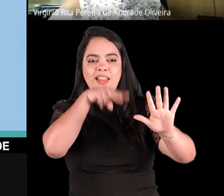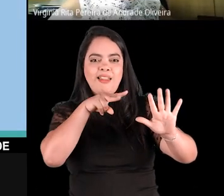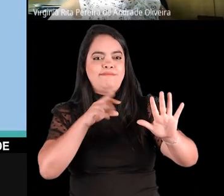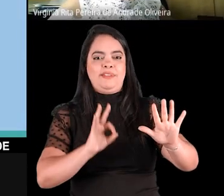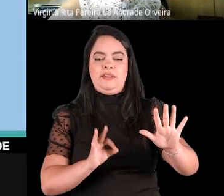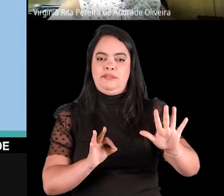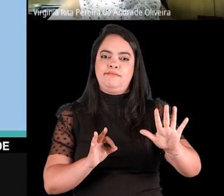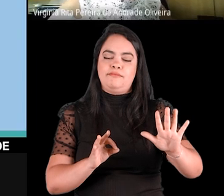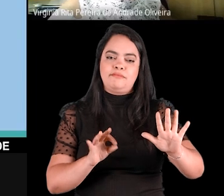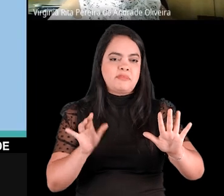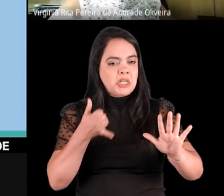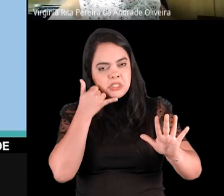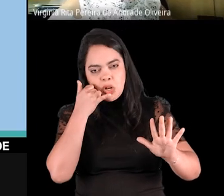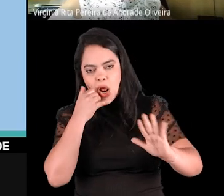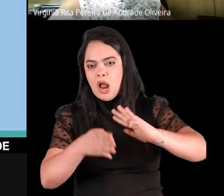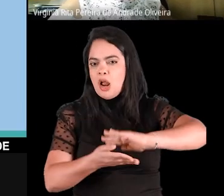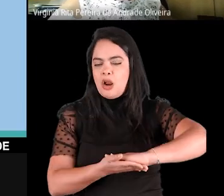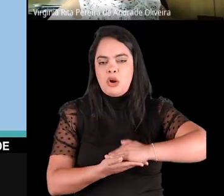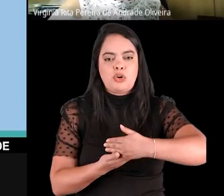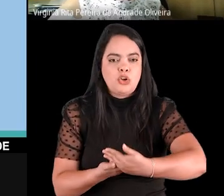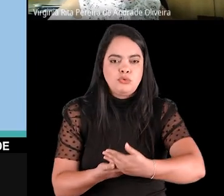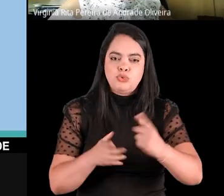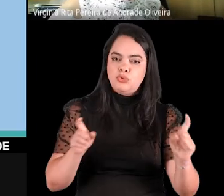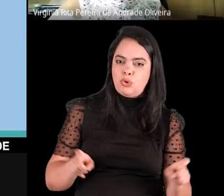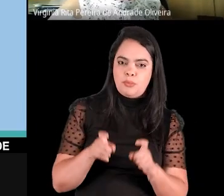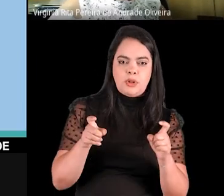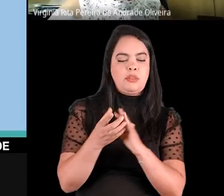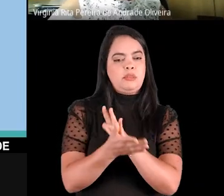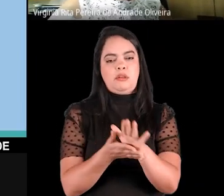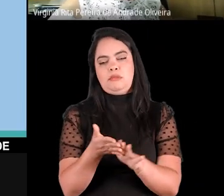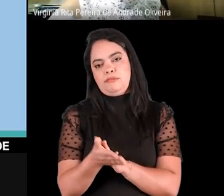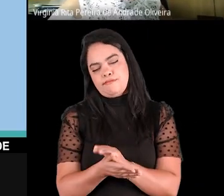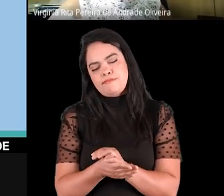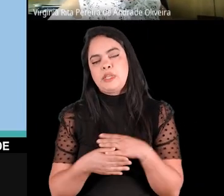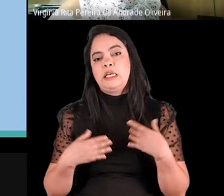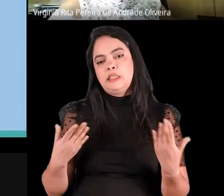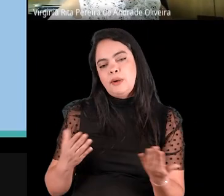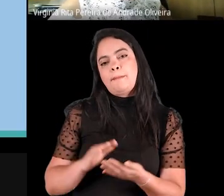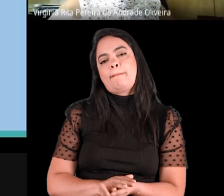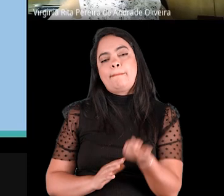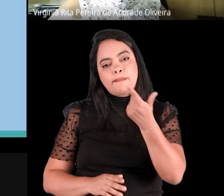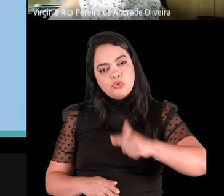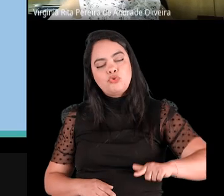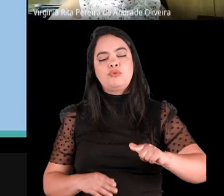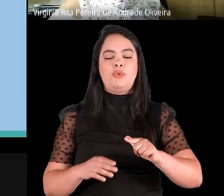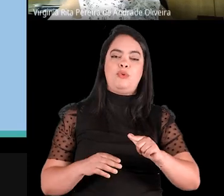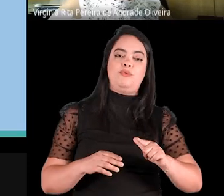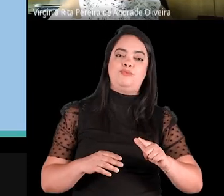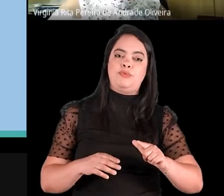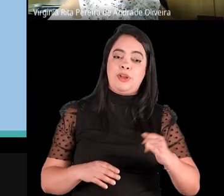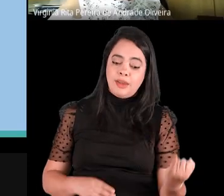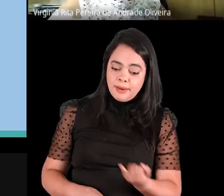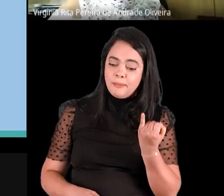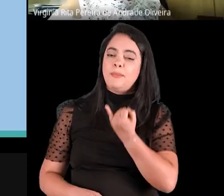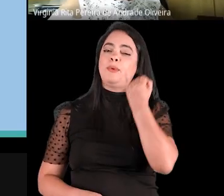tá? Nem no celular, nem no computador, nem no notebook. Então, de novo, reforçando a importância